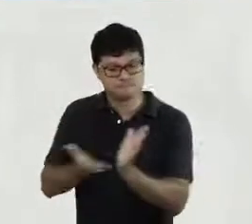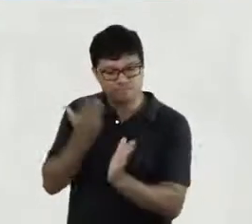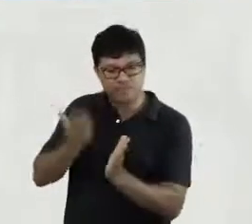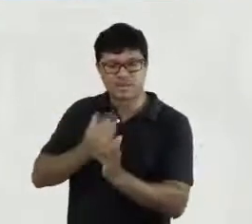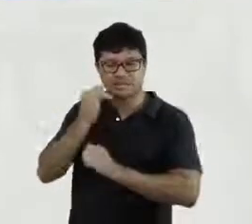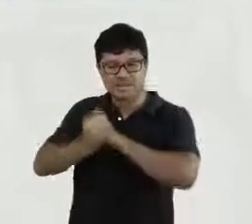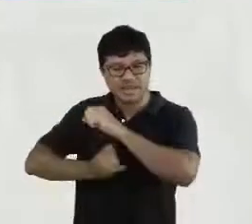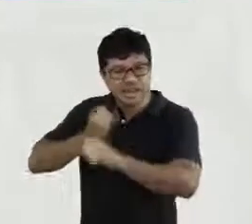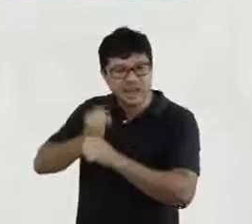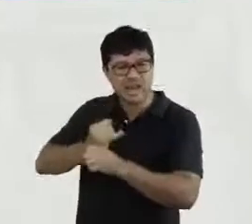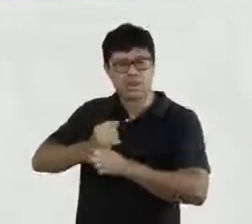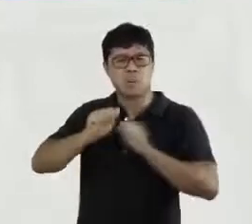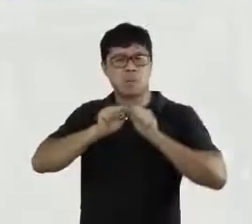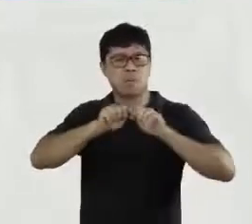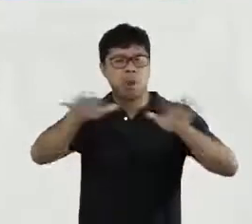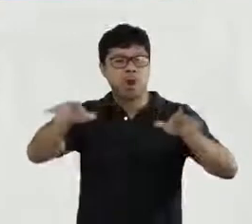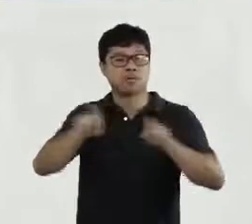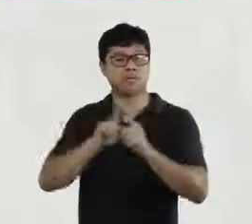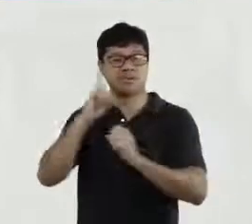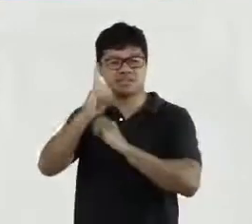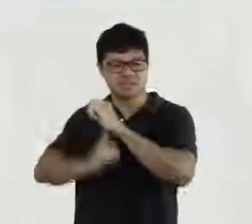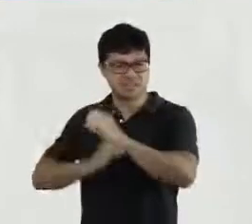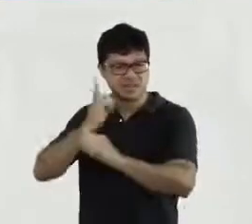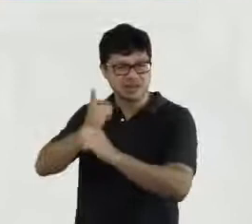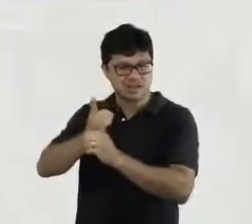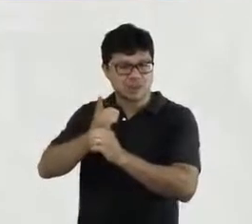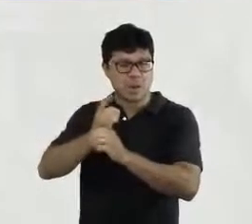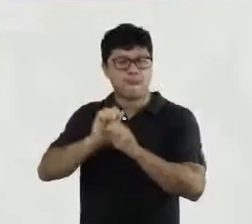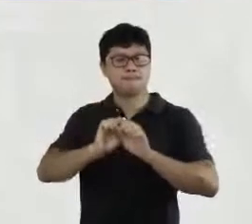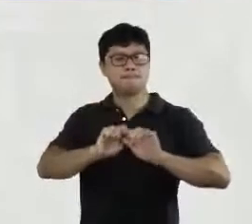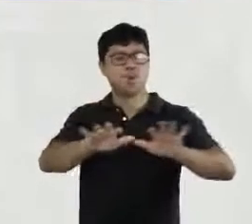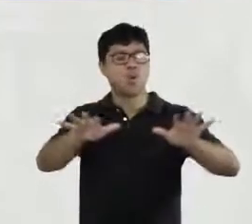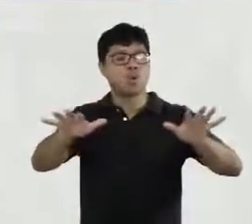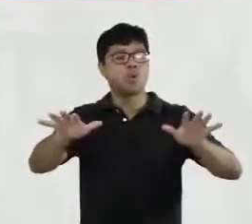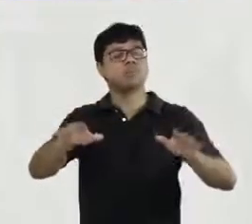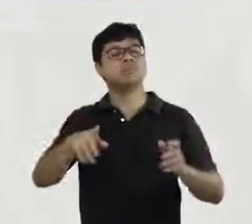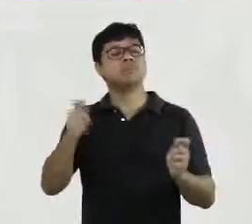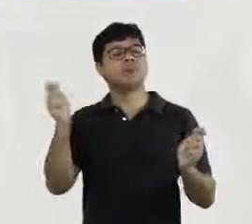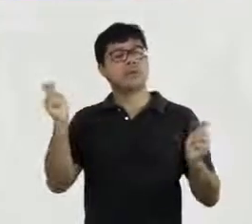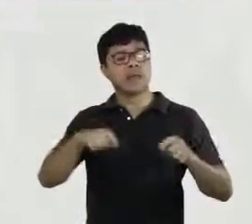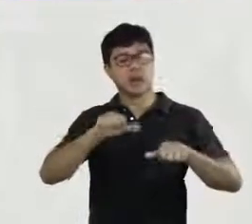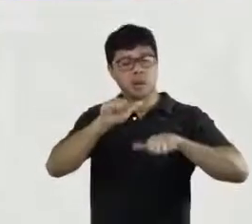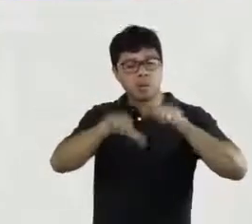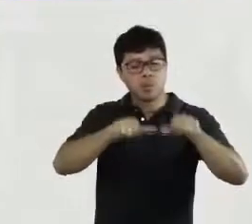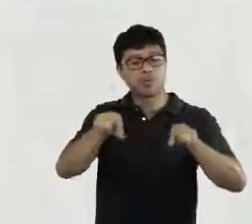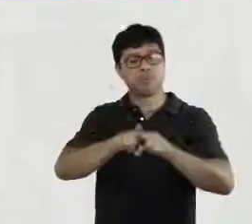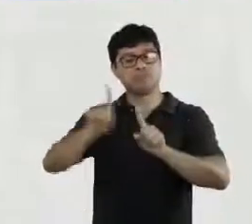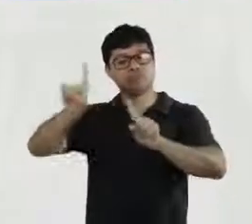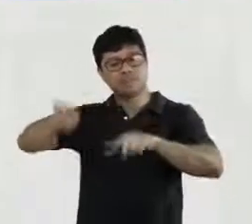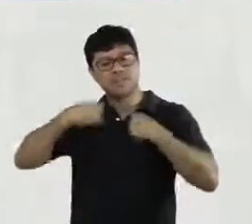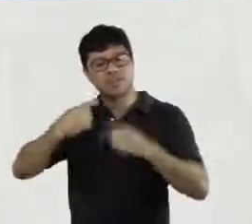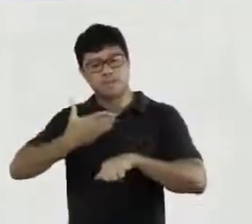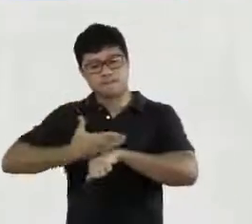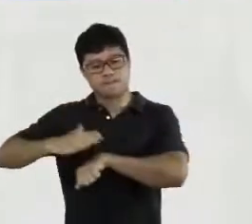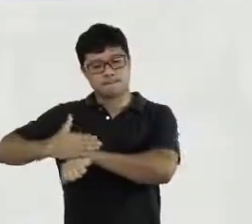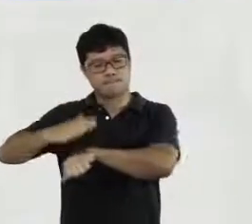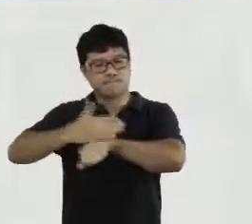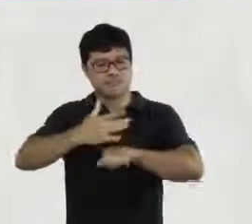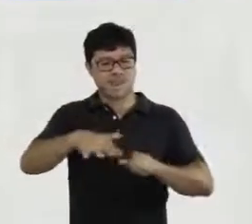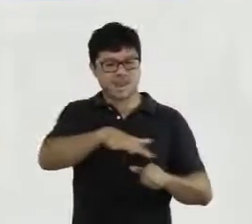pela internet e a digitalização, quais as possíveis mudanças e desafios na prática